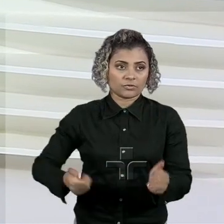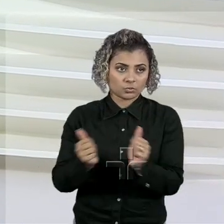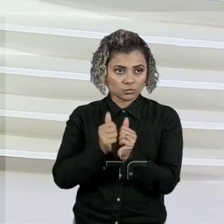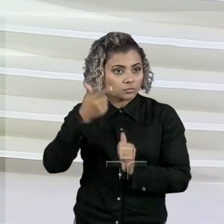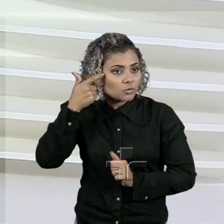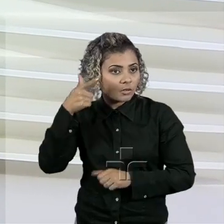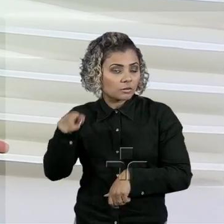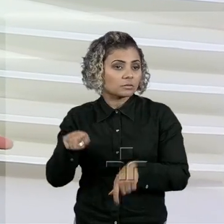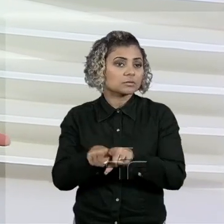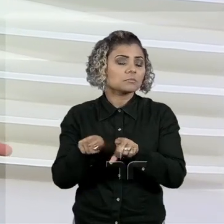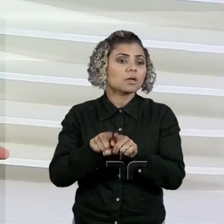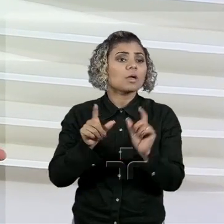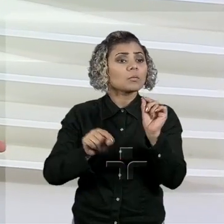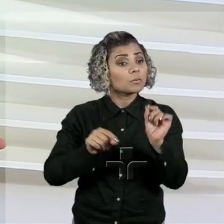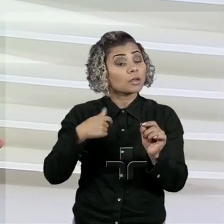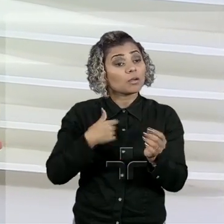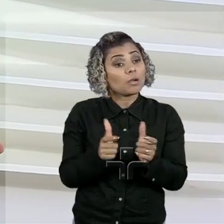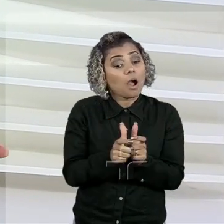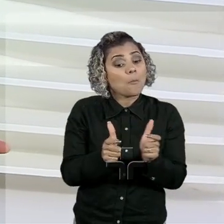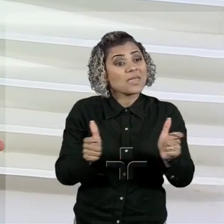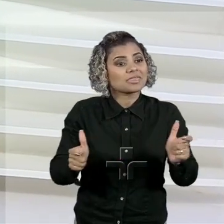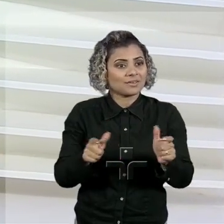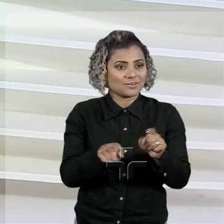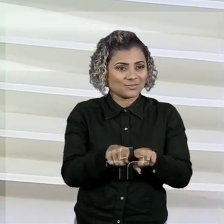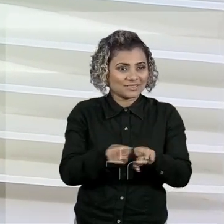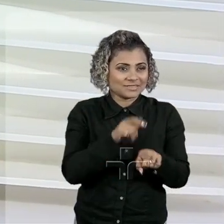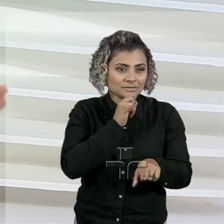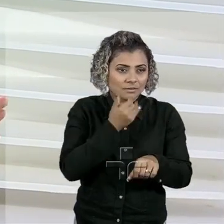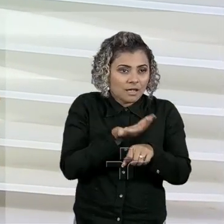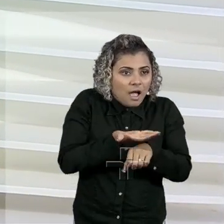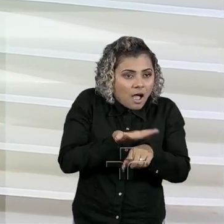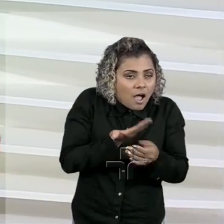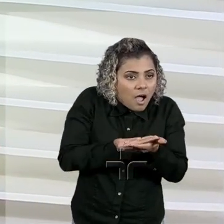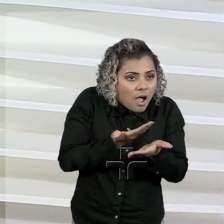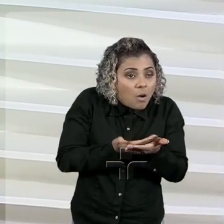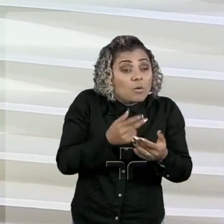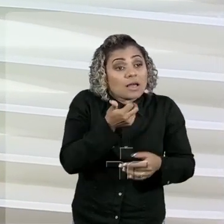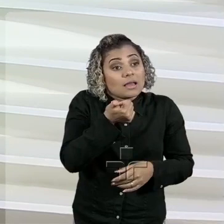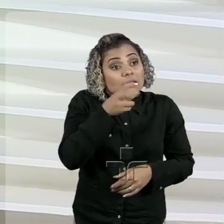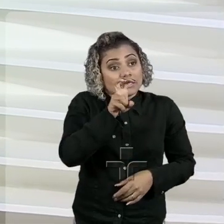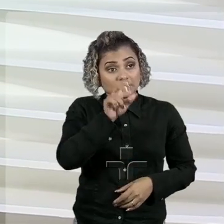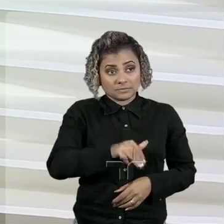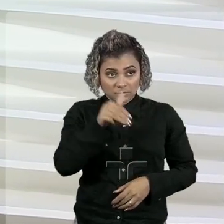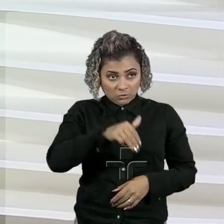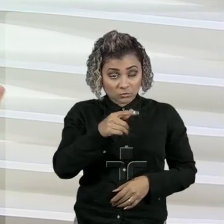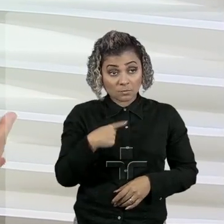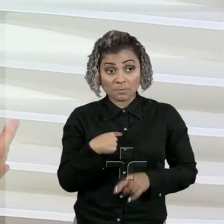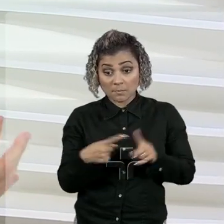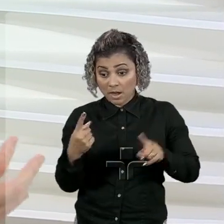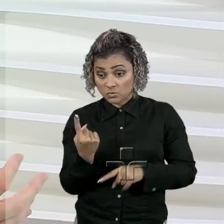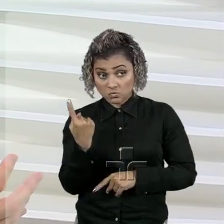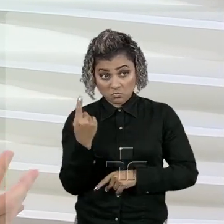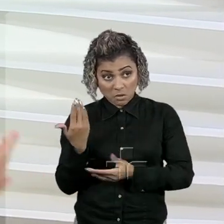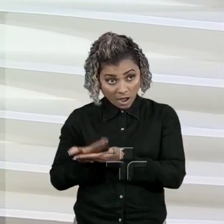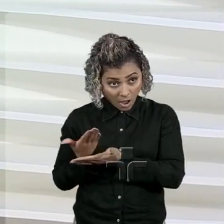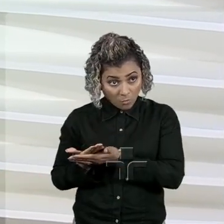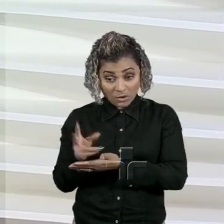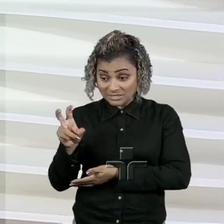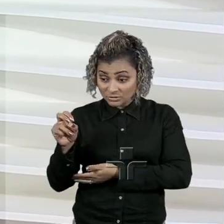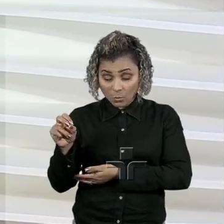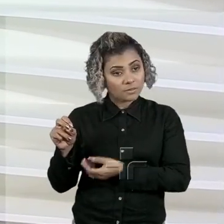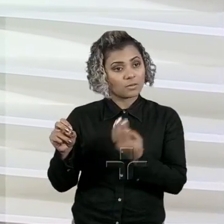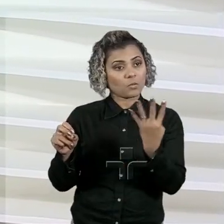Nós estamos aumentando o número de aulas diárias, aumentando 15 minutos, mas o tempo de uma aula mudando de 50